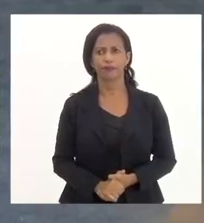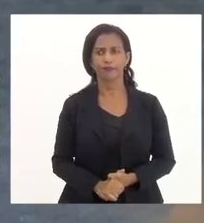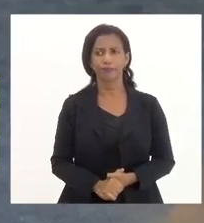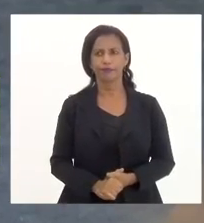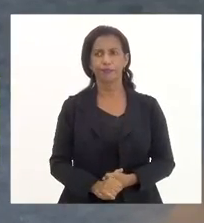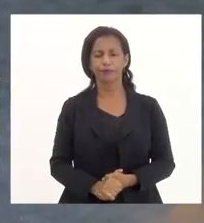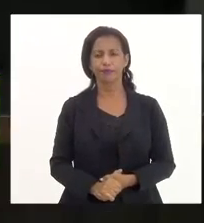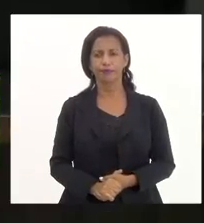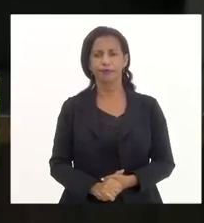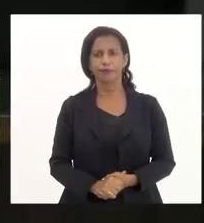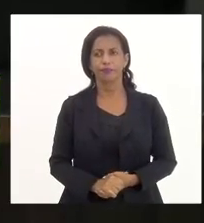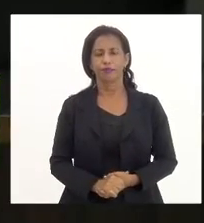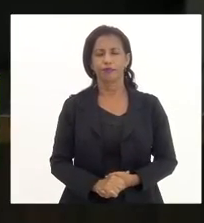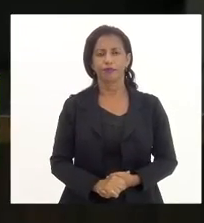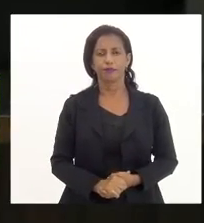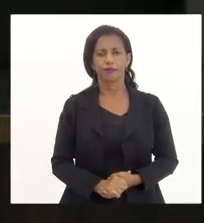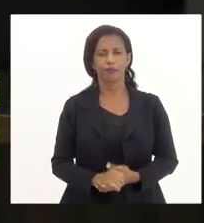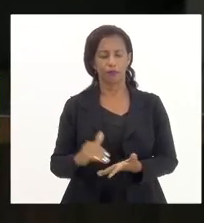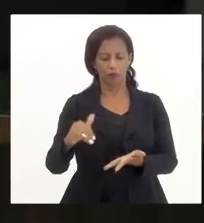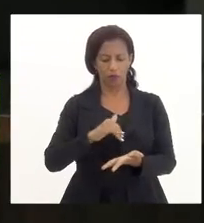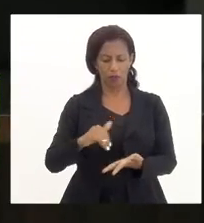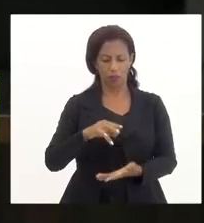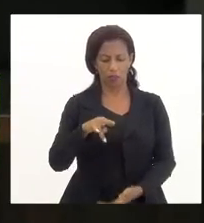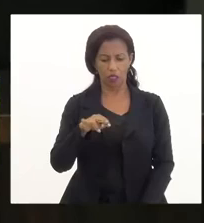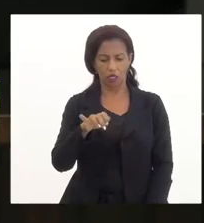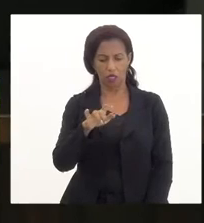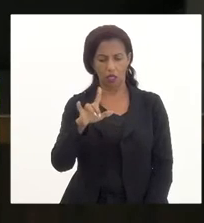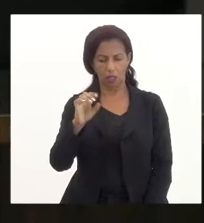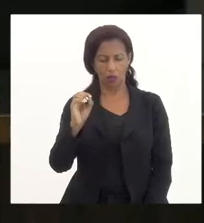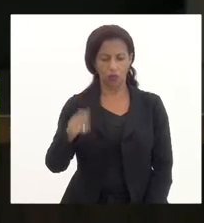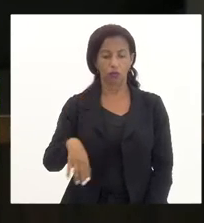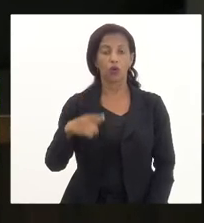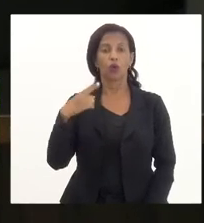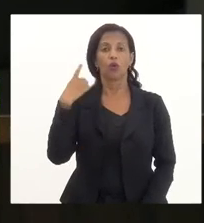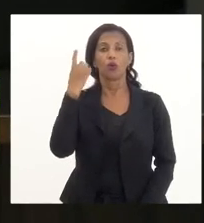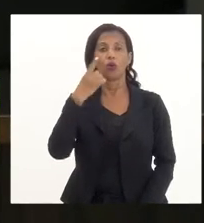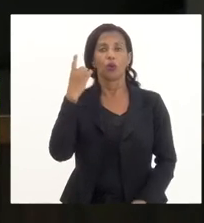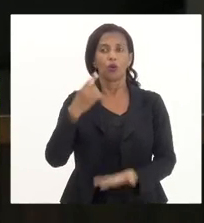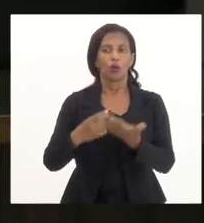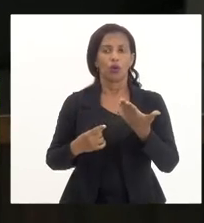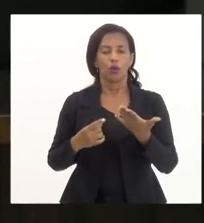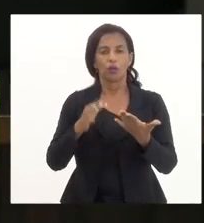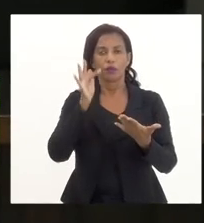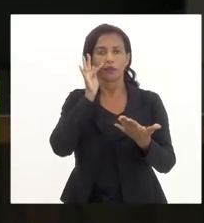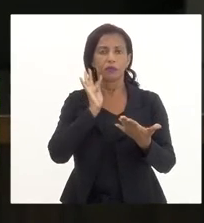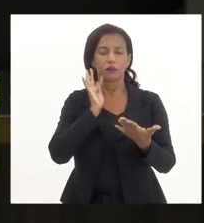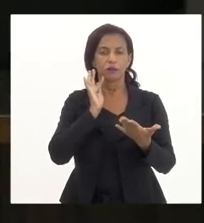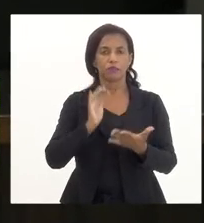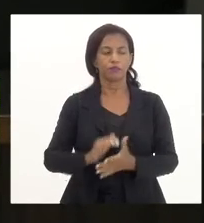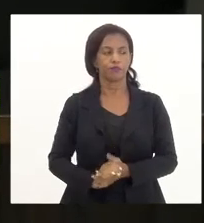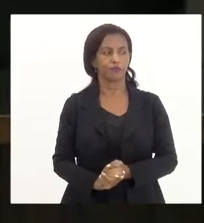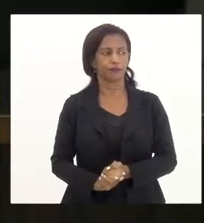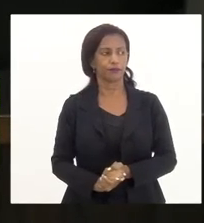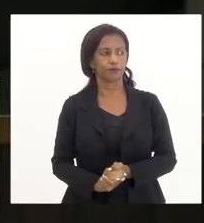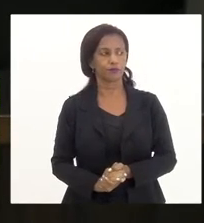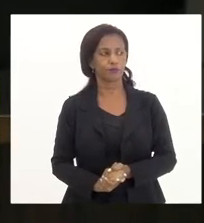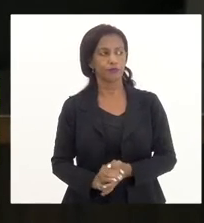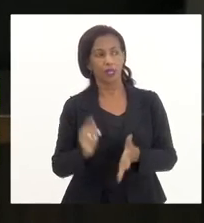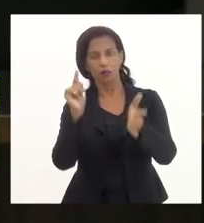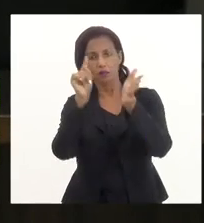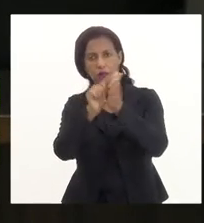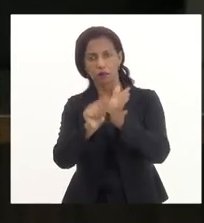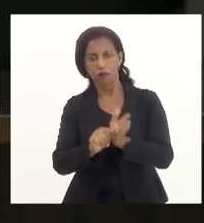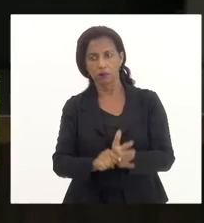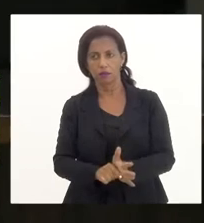também é o secretário Nelson o deputado serafini quer fazer umas arguições